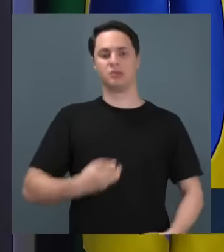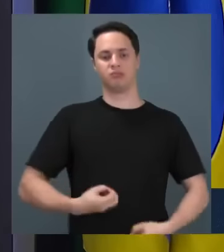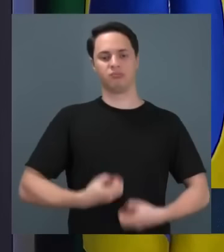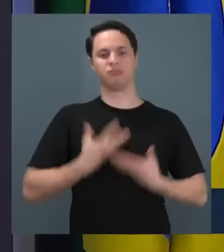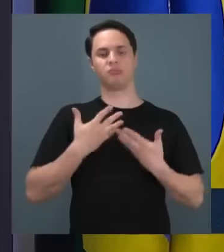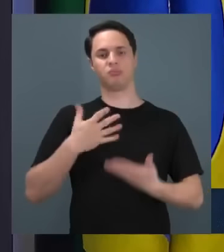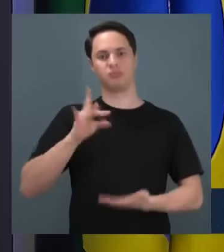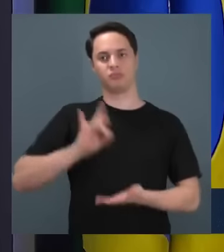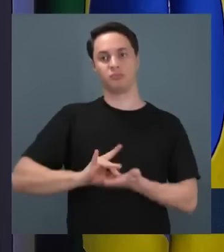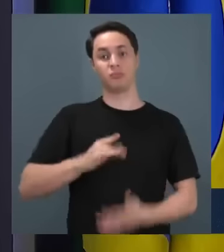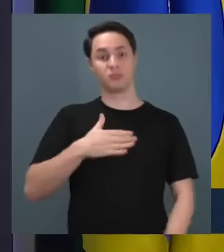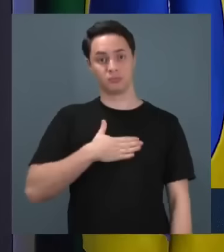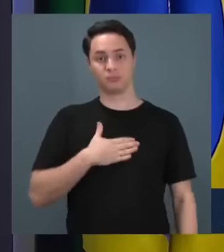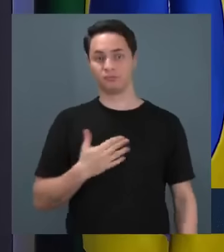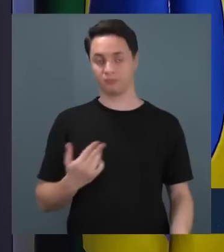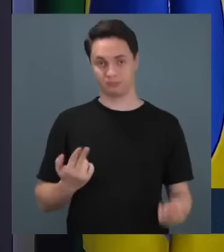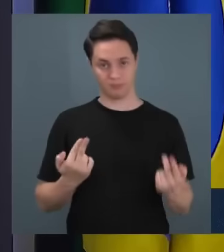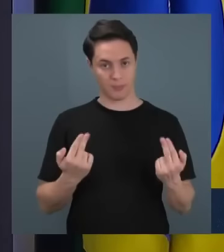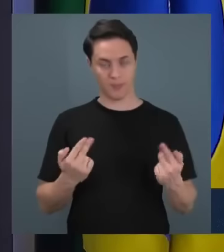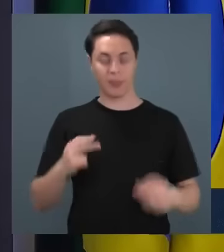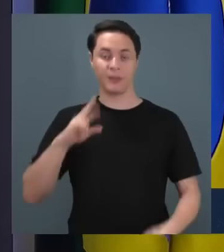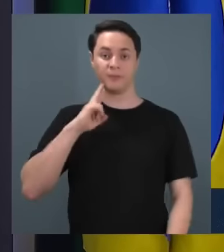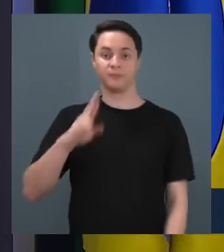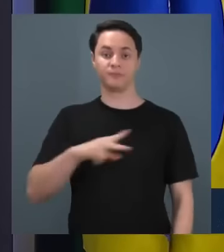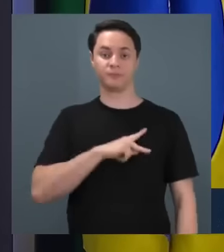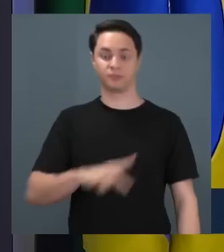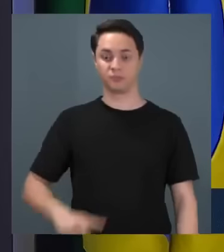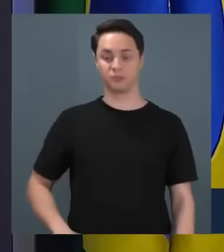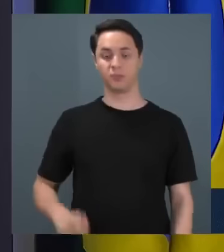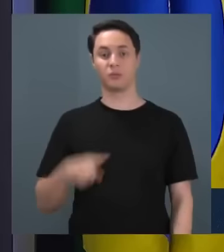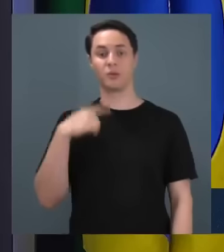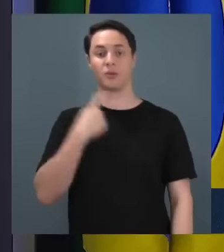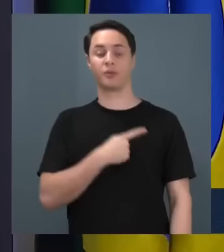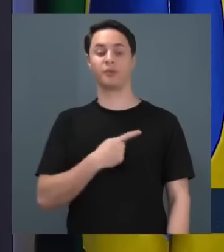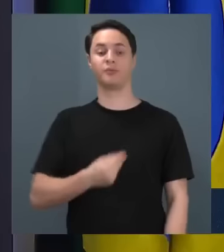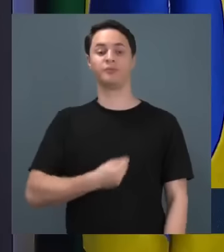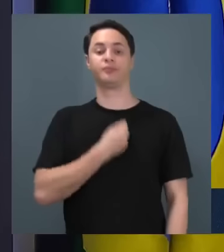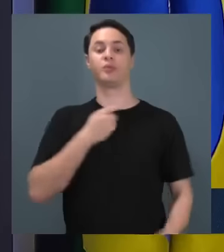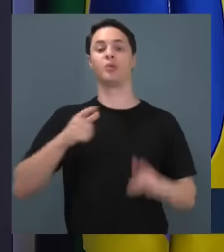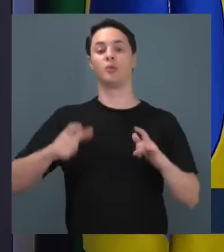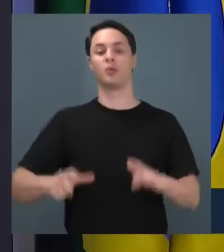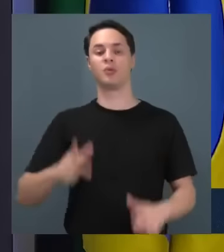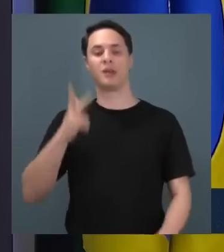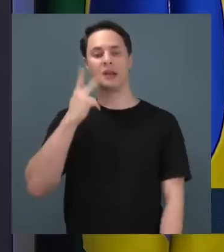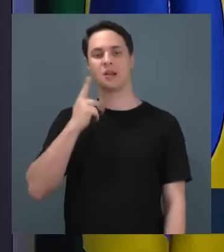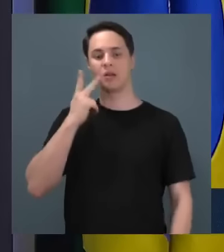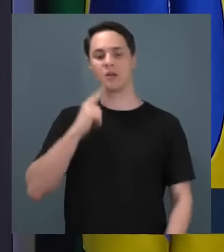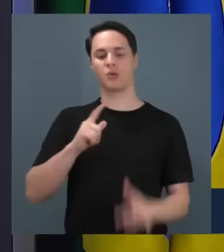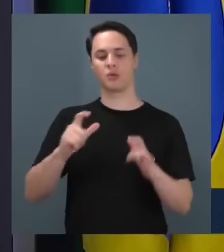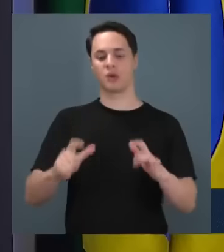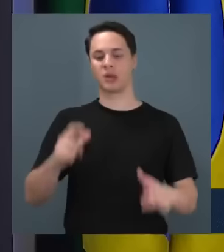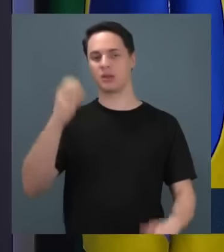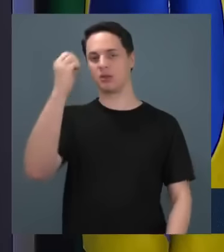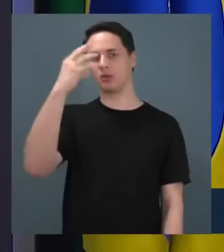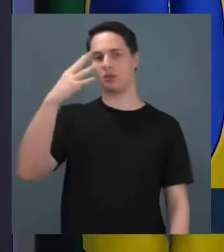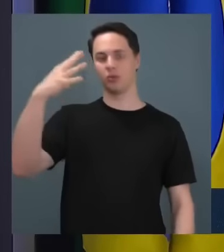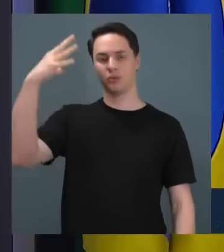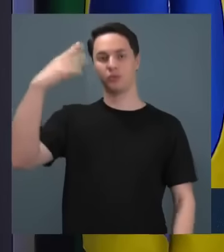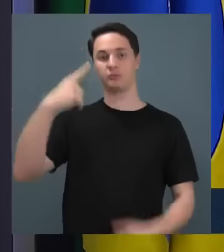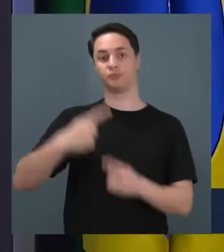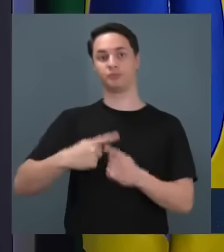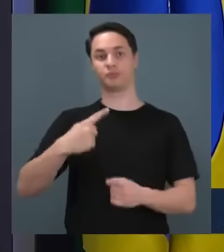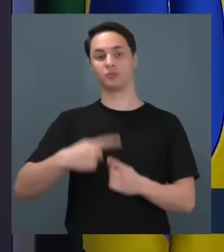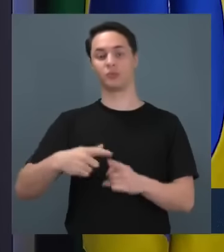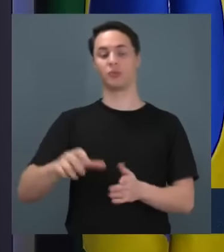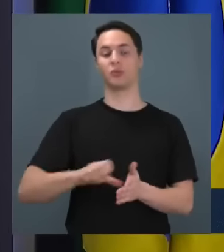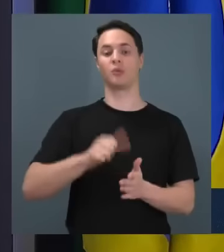mim também. Senhor presidente, nós estamos lá no Ceará, na Terra da Luz, Terra da Luz porque foi o primeiro